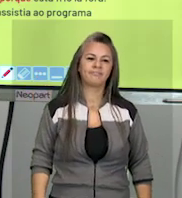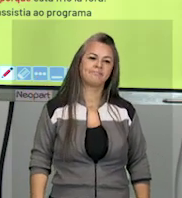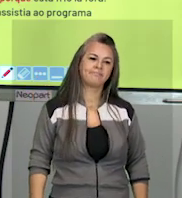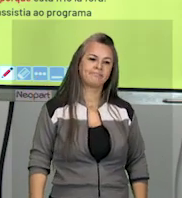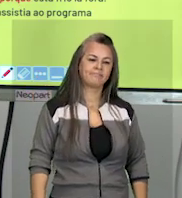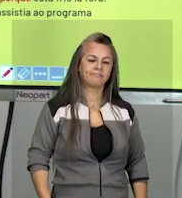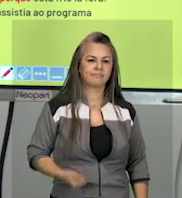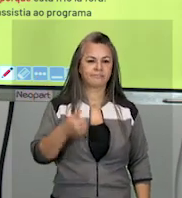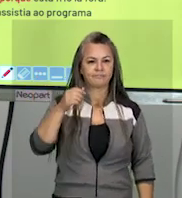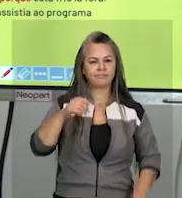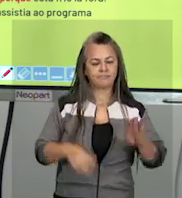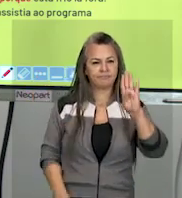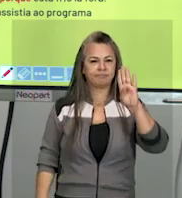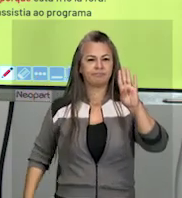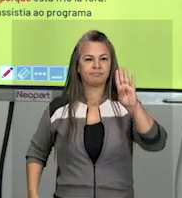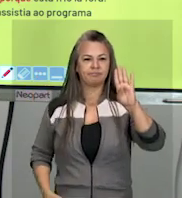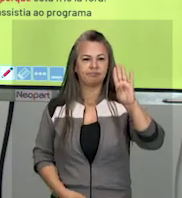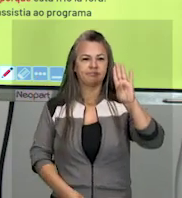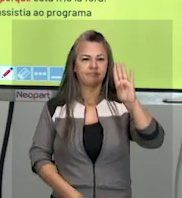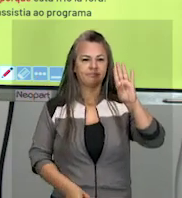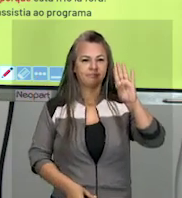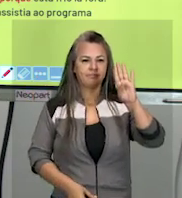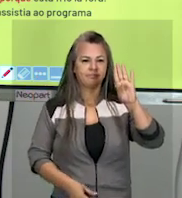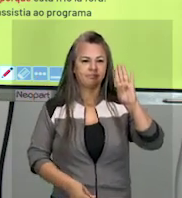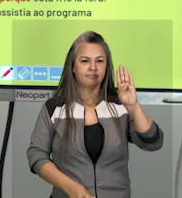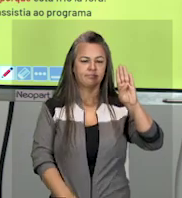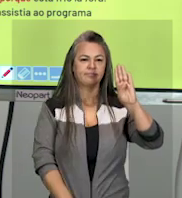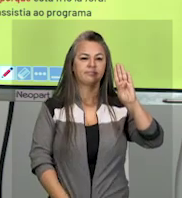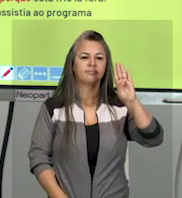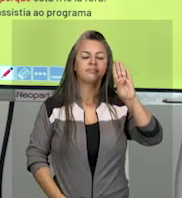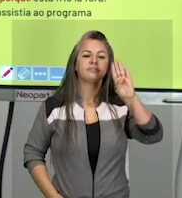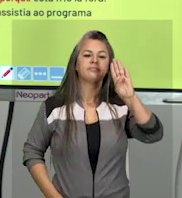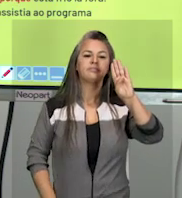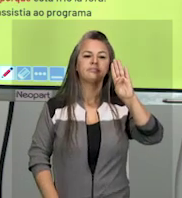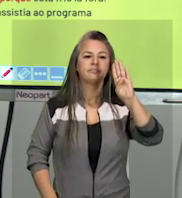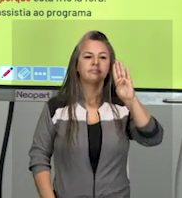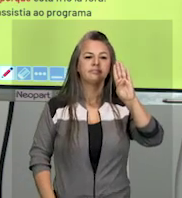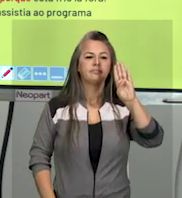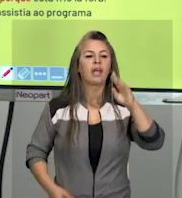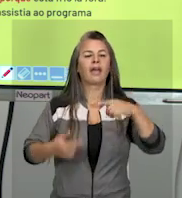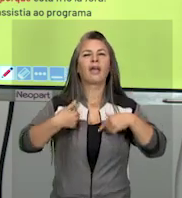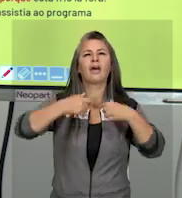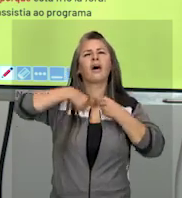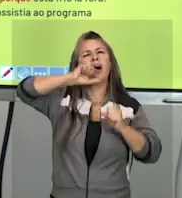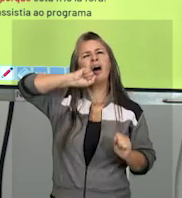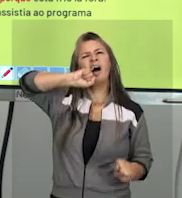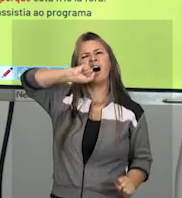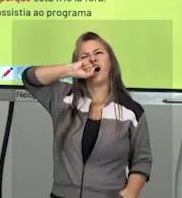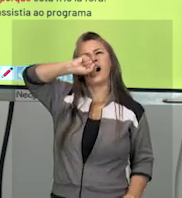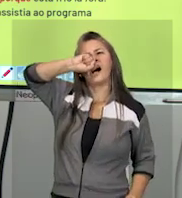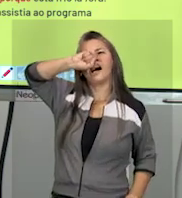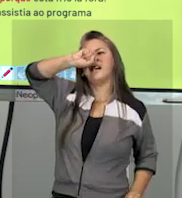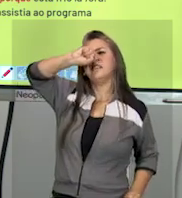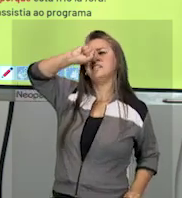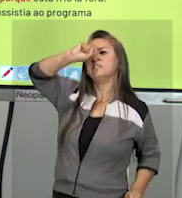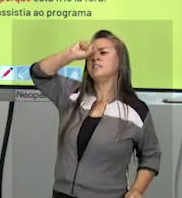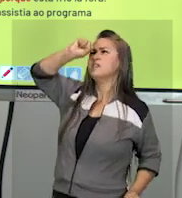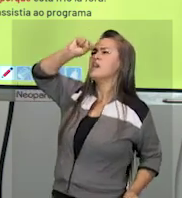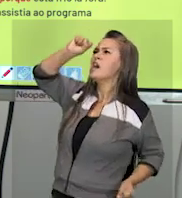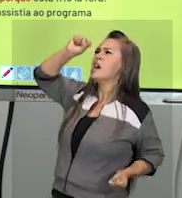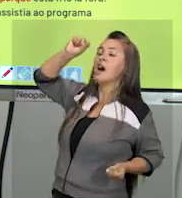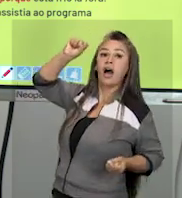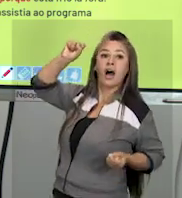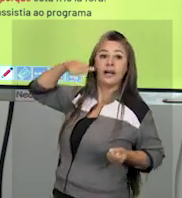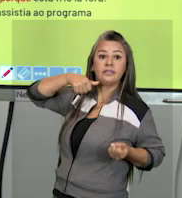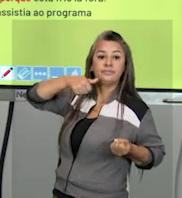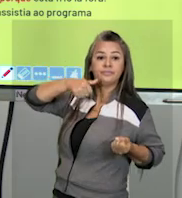4. Bom, 4 muito bonito não, mas acho que dá para entender, né? Eu acordei cedo e preparei o café. Fiz 2